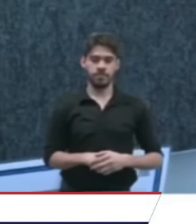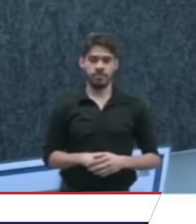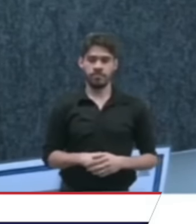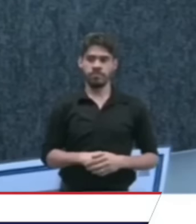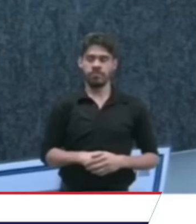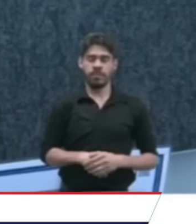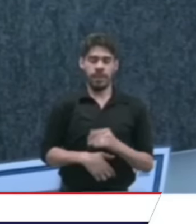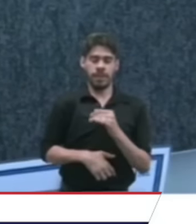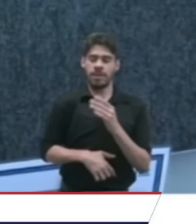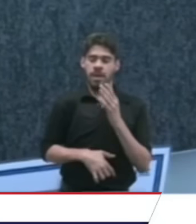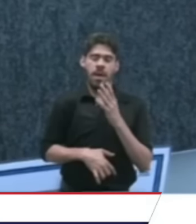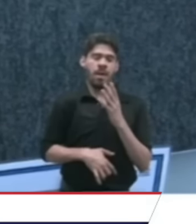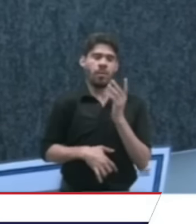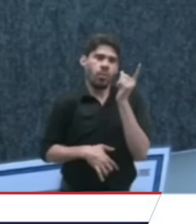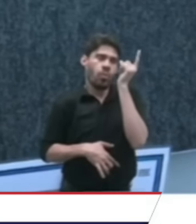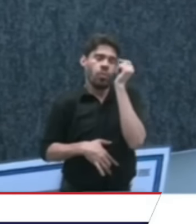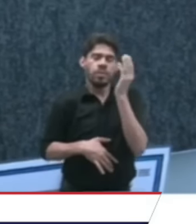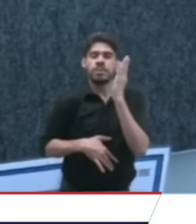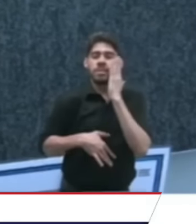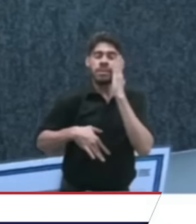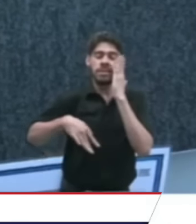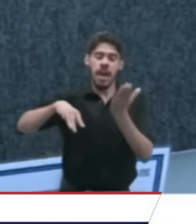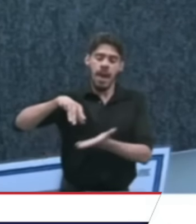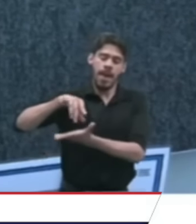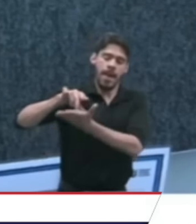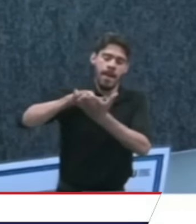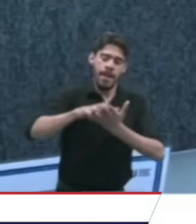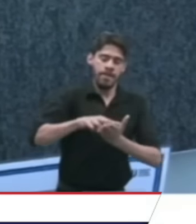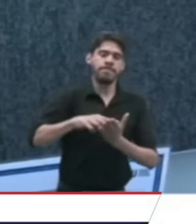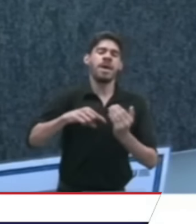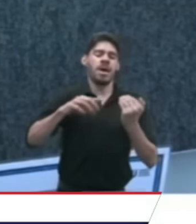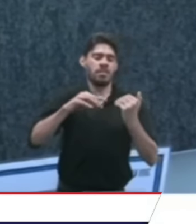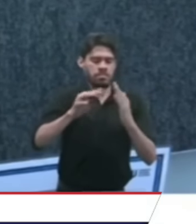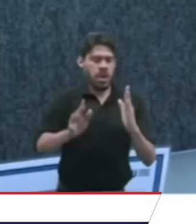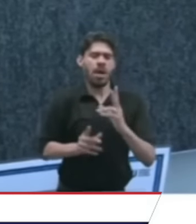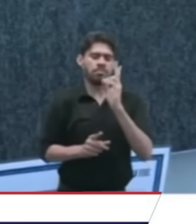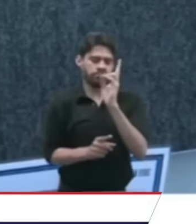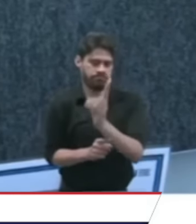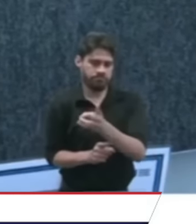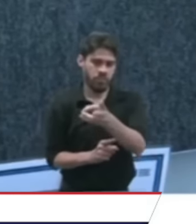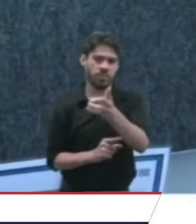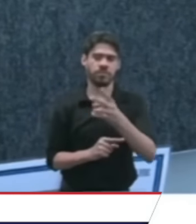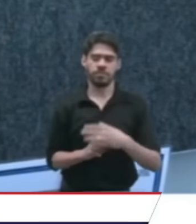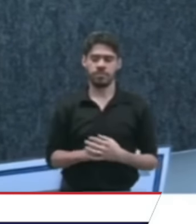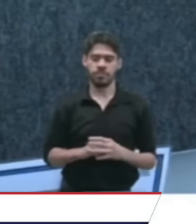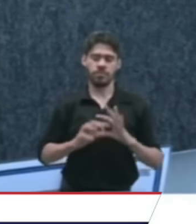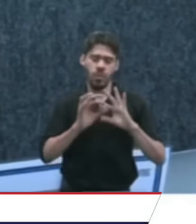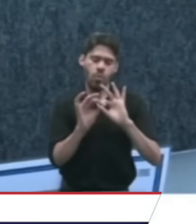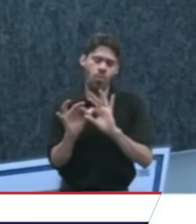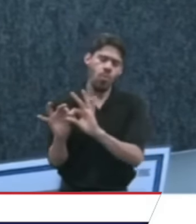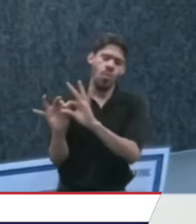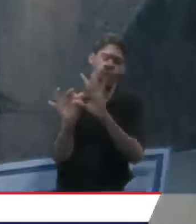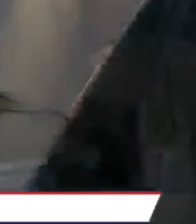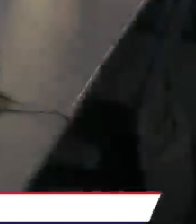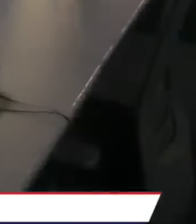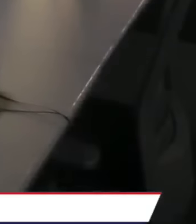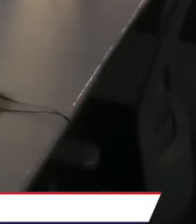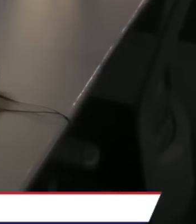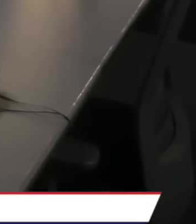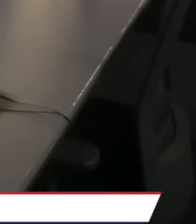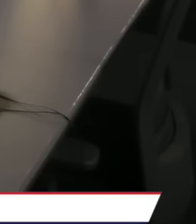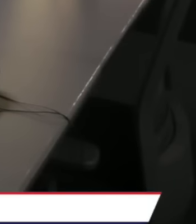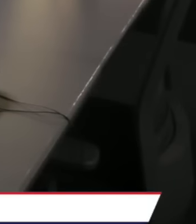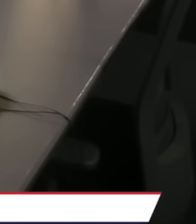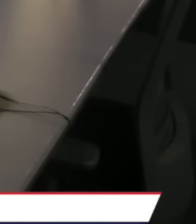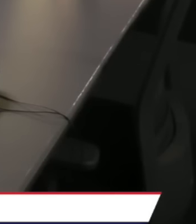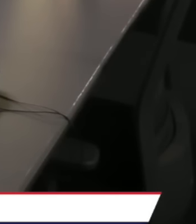alento que as instituições republicanas estão funcionando e harmoniosamente como